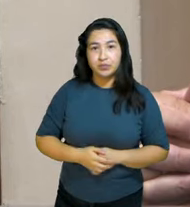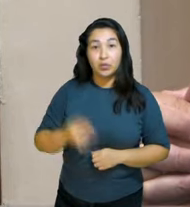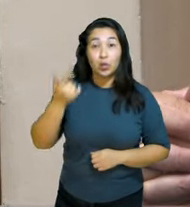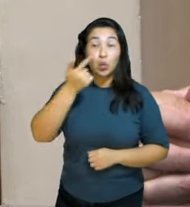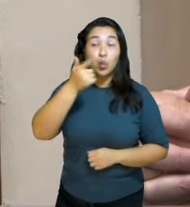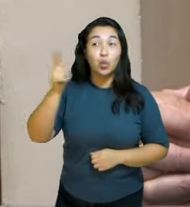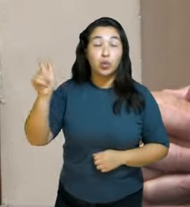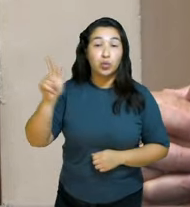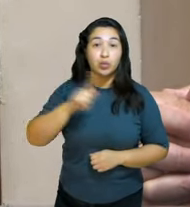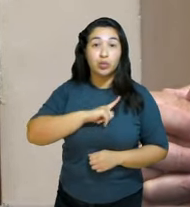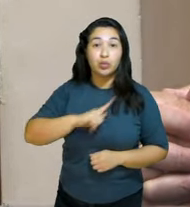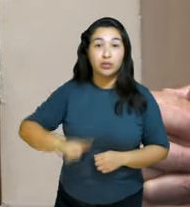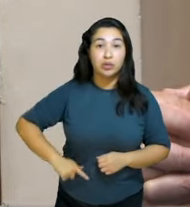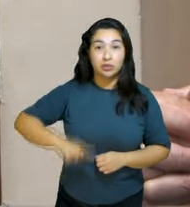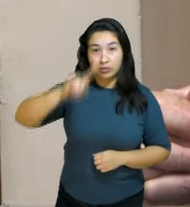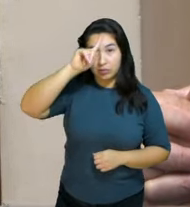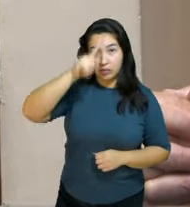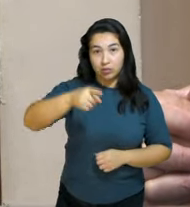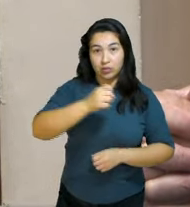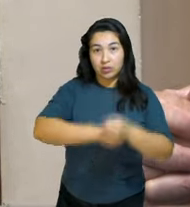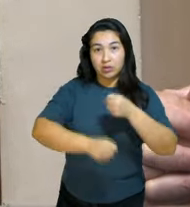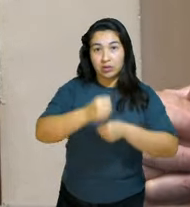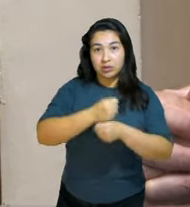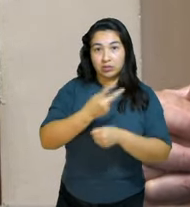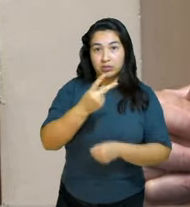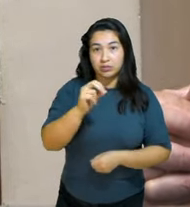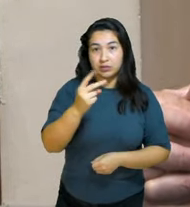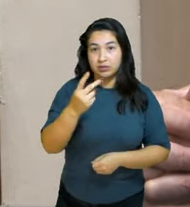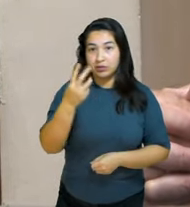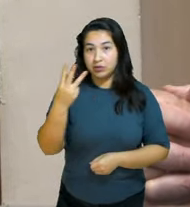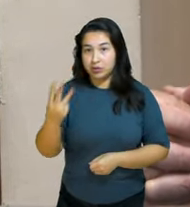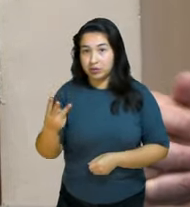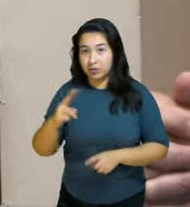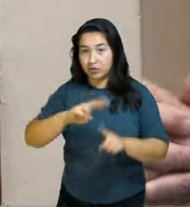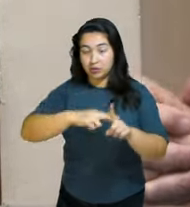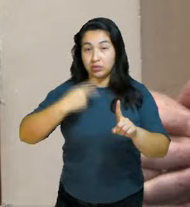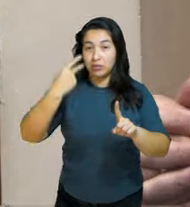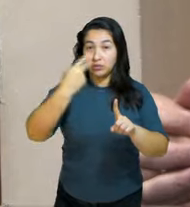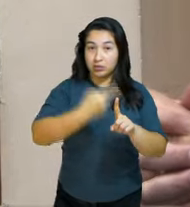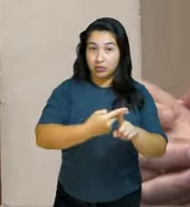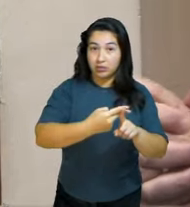passado, que dobrássemos os valores da Bolsa Atleta.